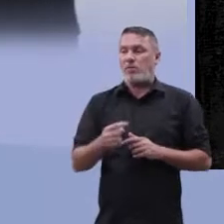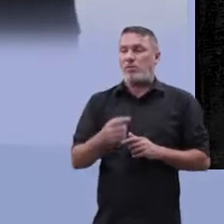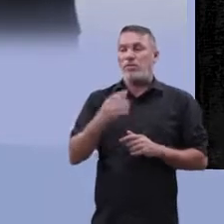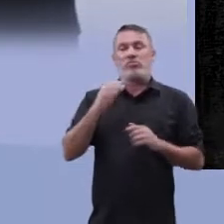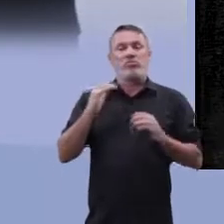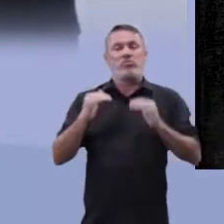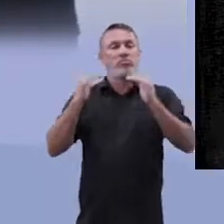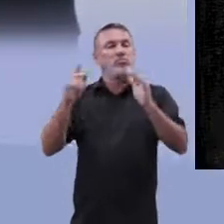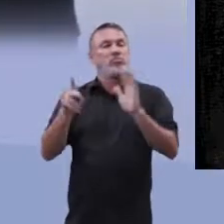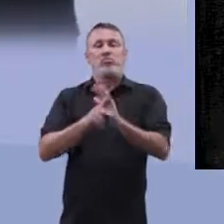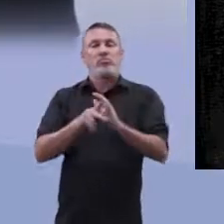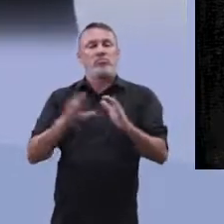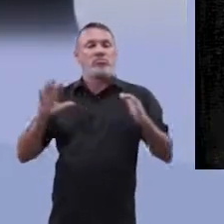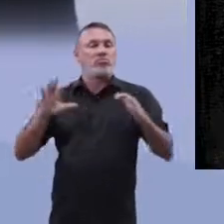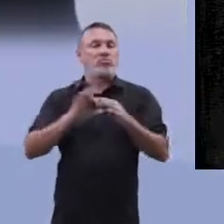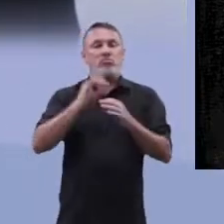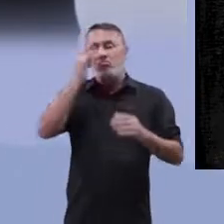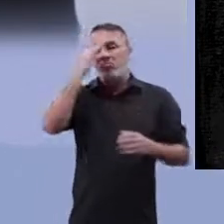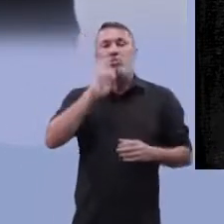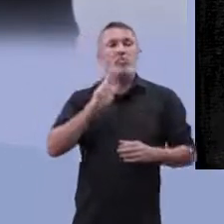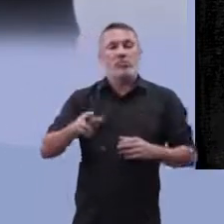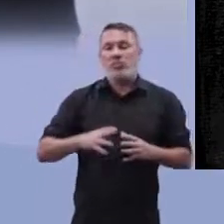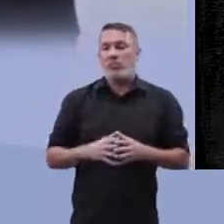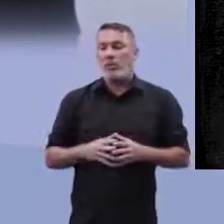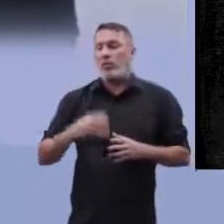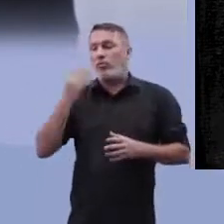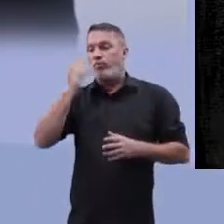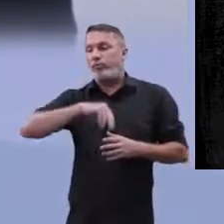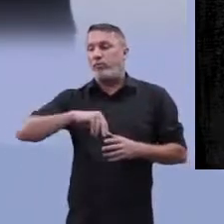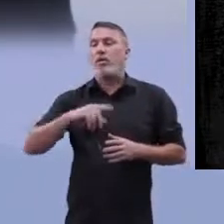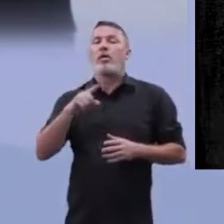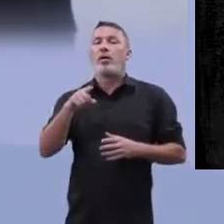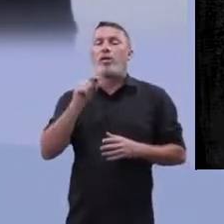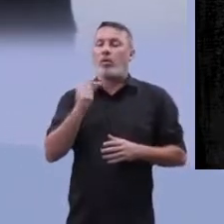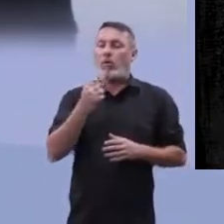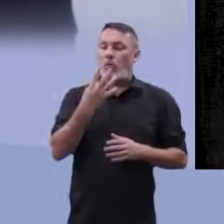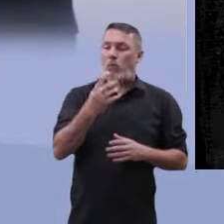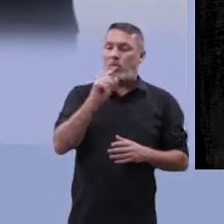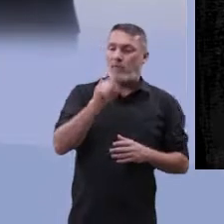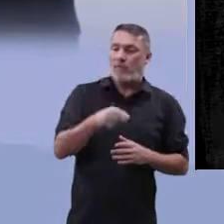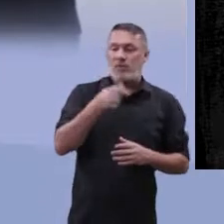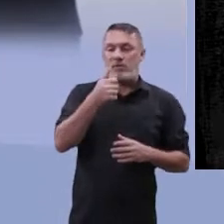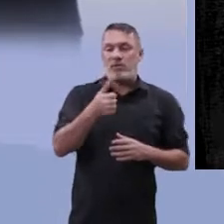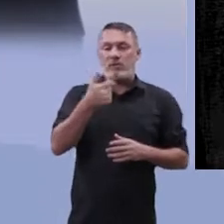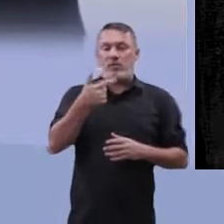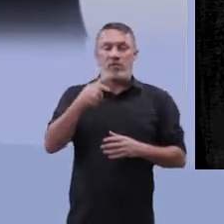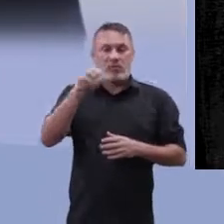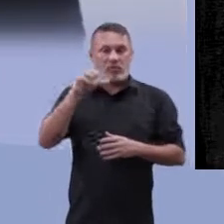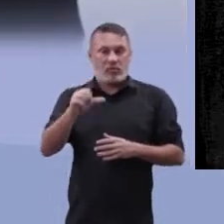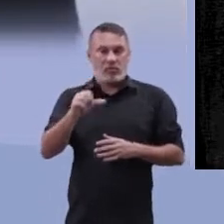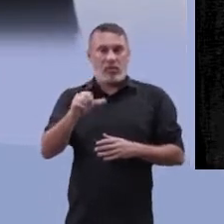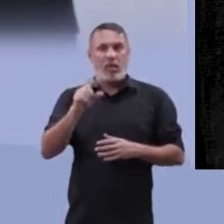4,129 vezes 10 elevado a 6. Isso, aí você tem